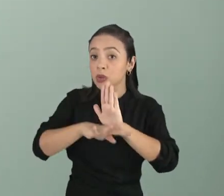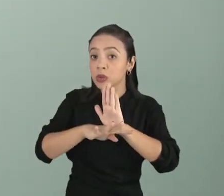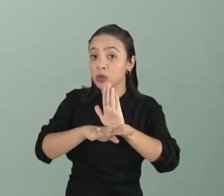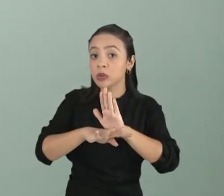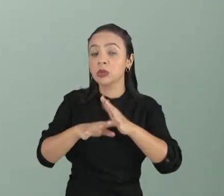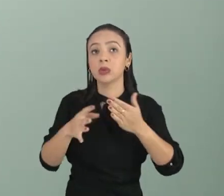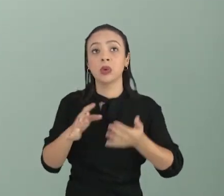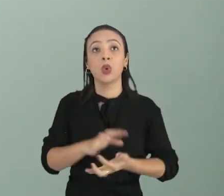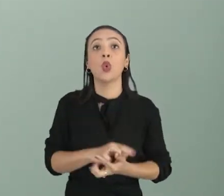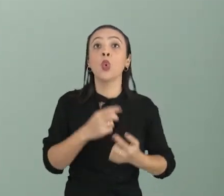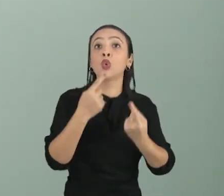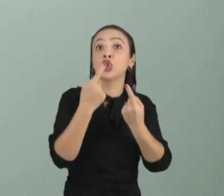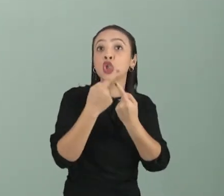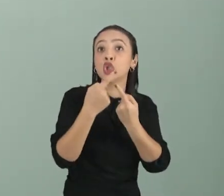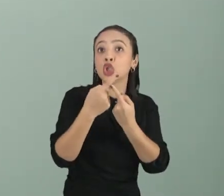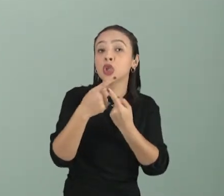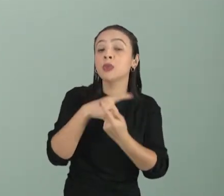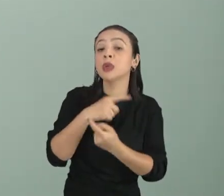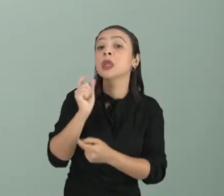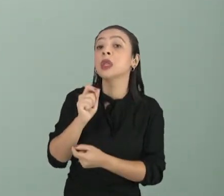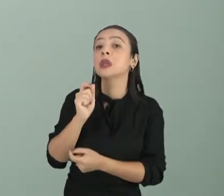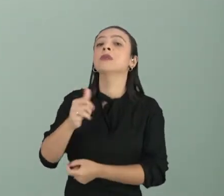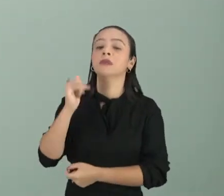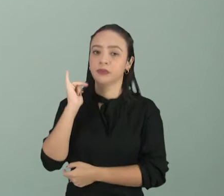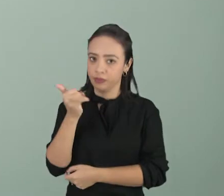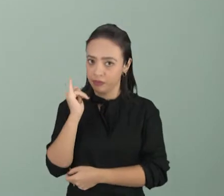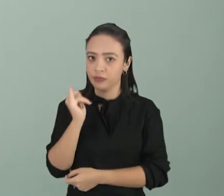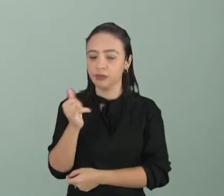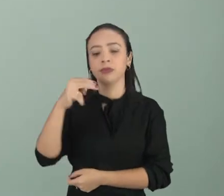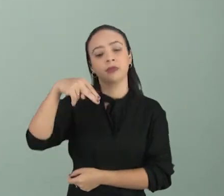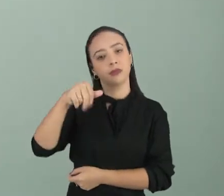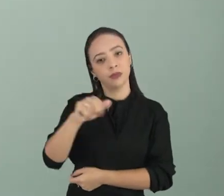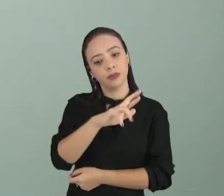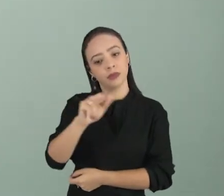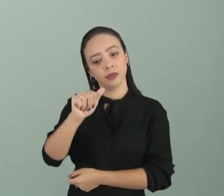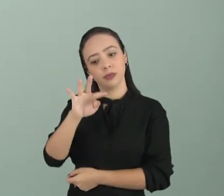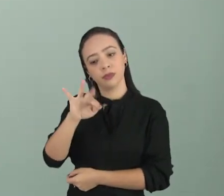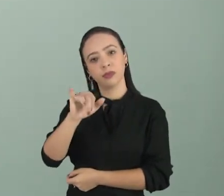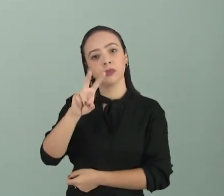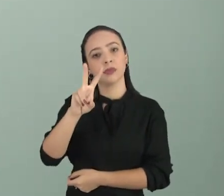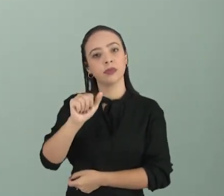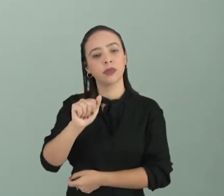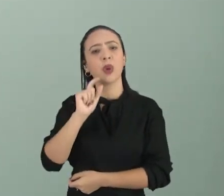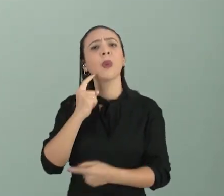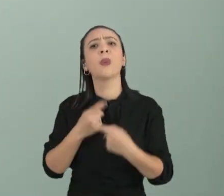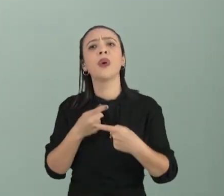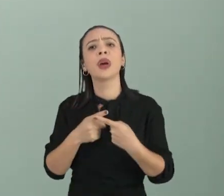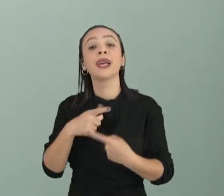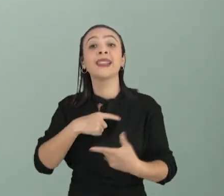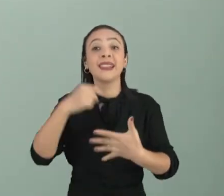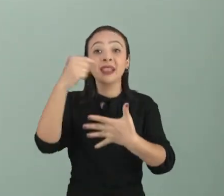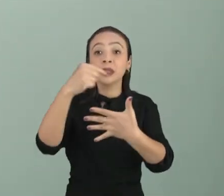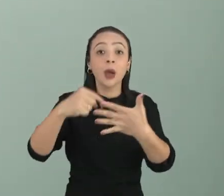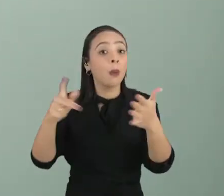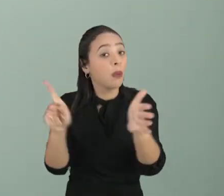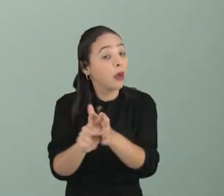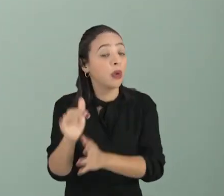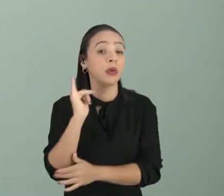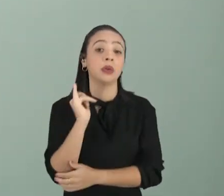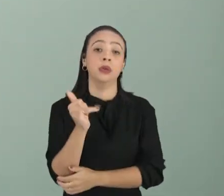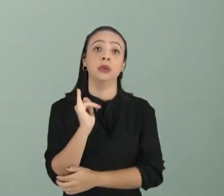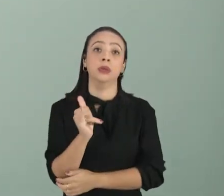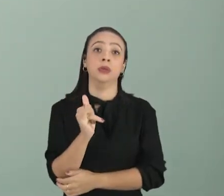A tipologia predominante é a narrativa. Por que a narrativa? Porque tem os elementos da